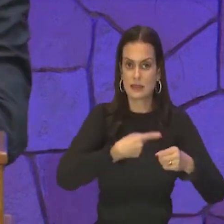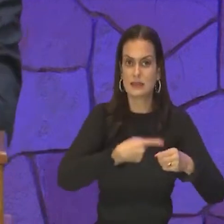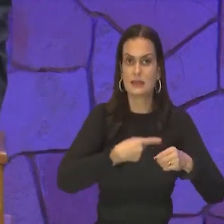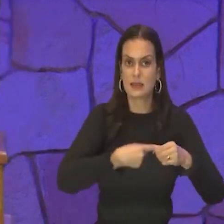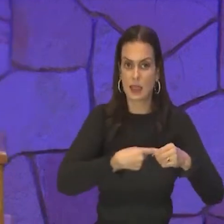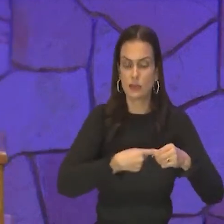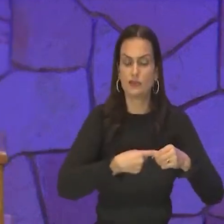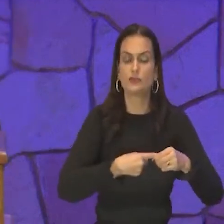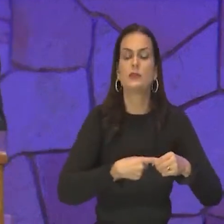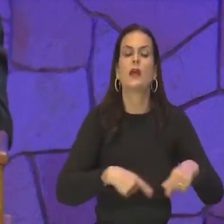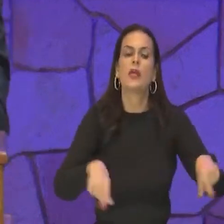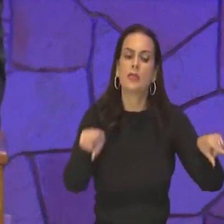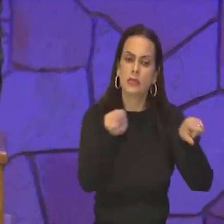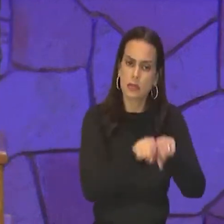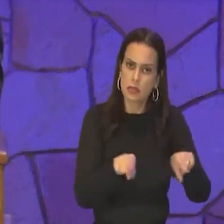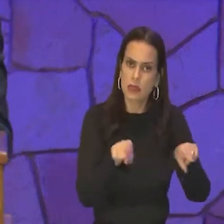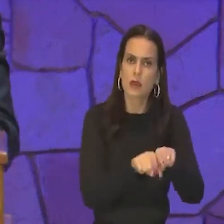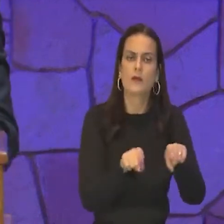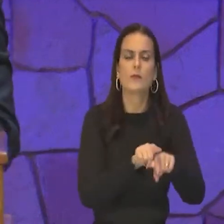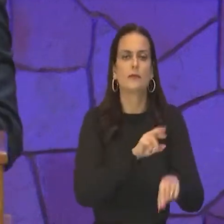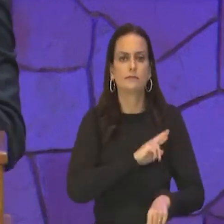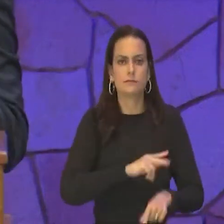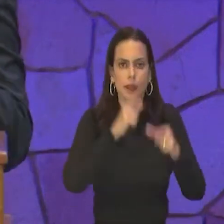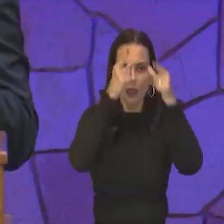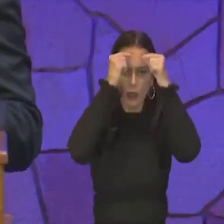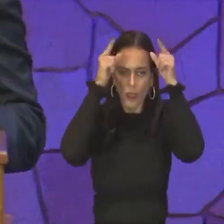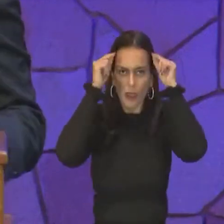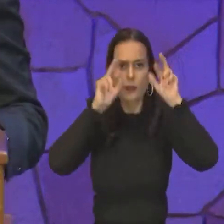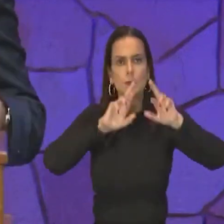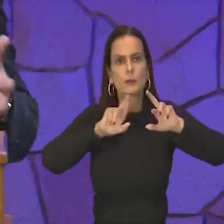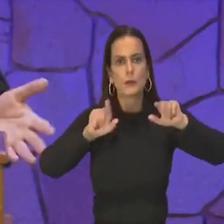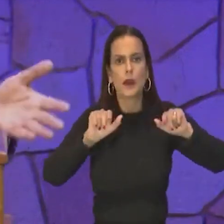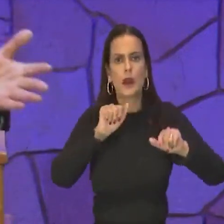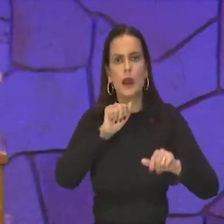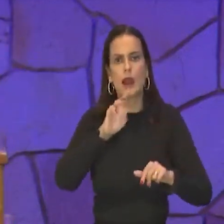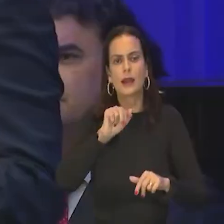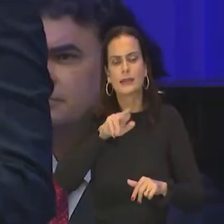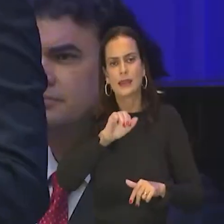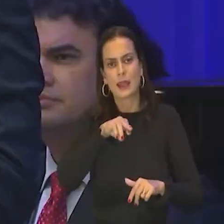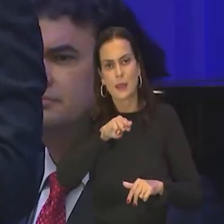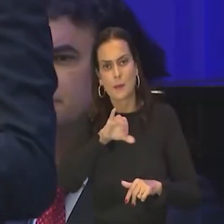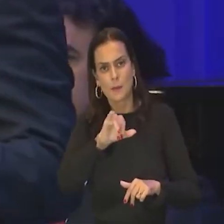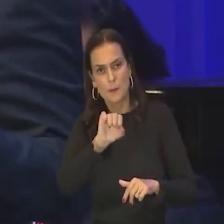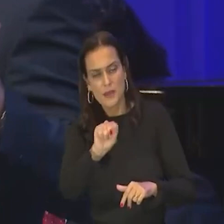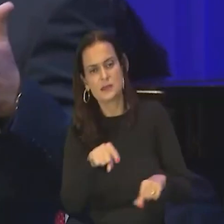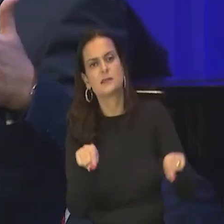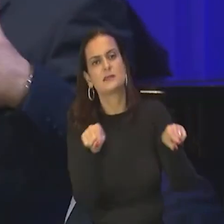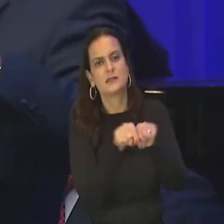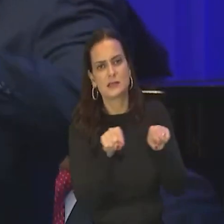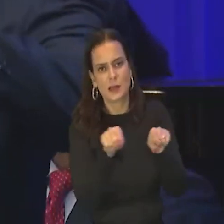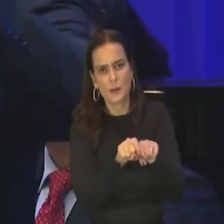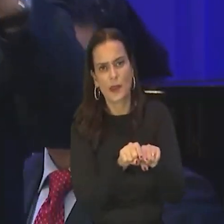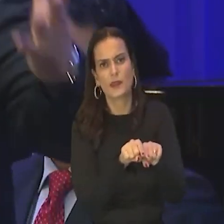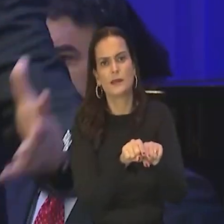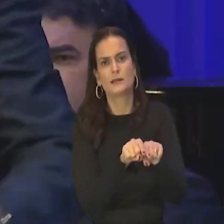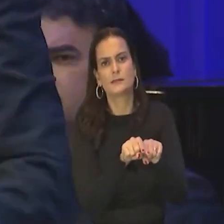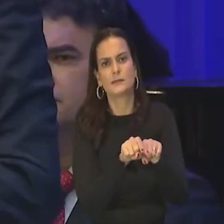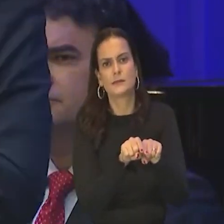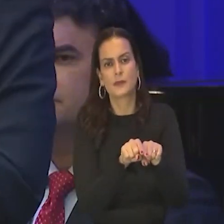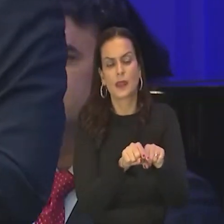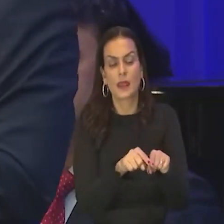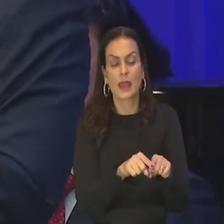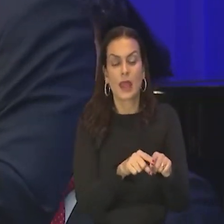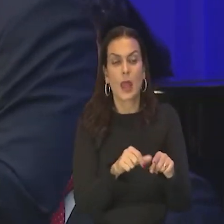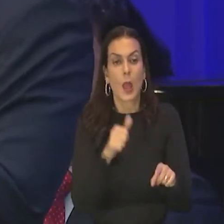pela religiosidade grega, pela mitologia grega, Ártemis, a deusa grega da fertilidade, a Amazonas, vamos